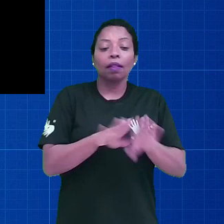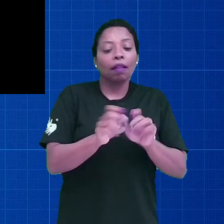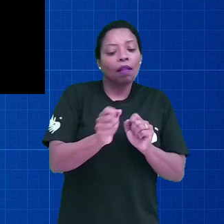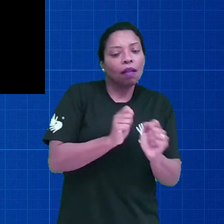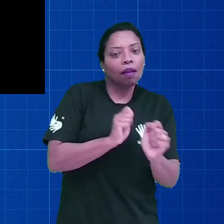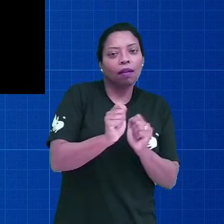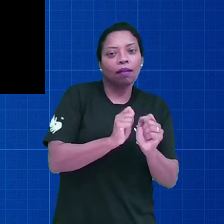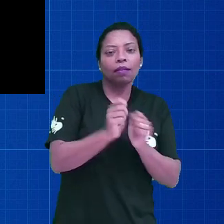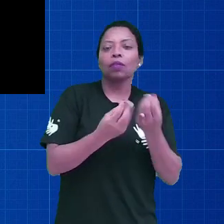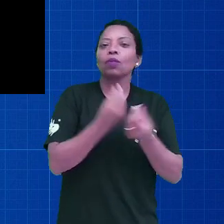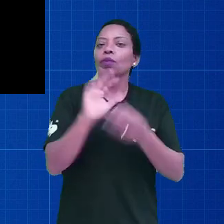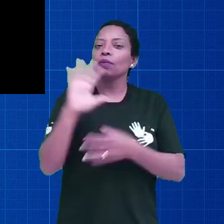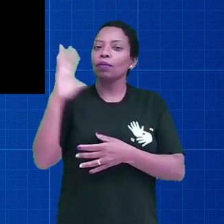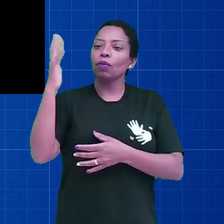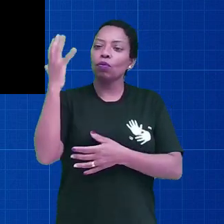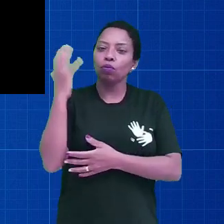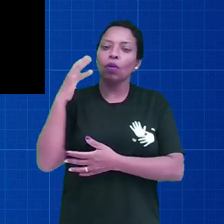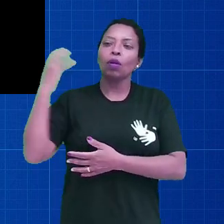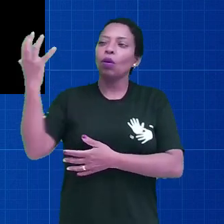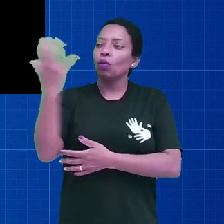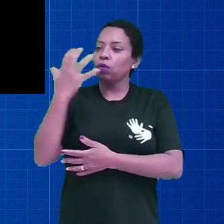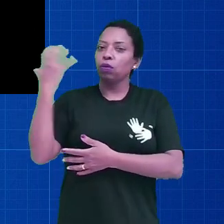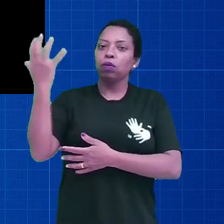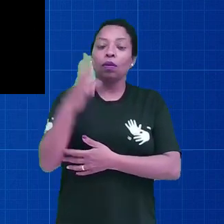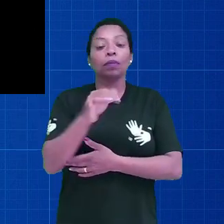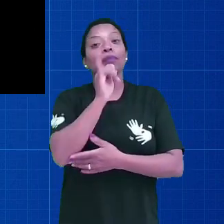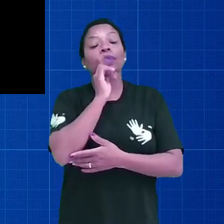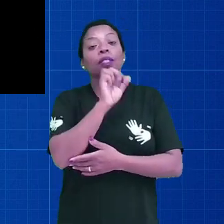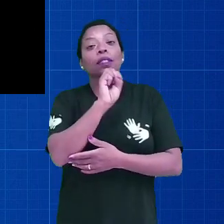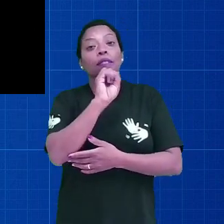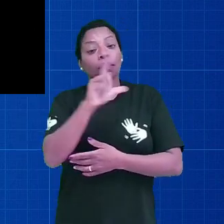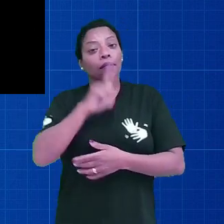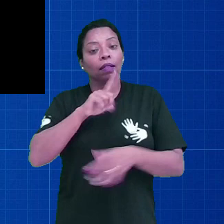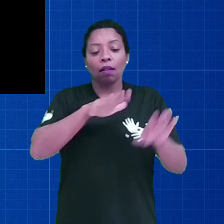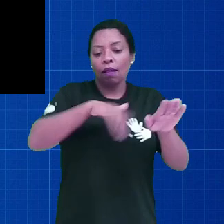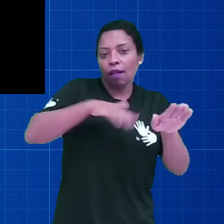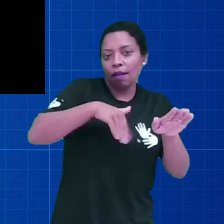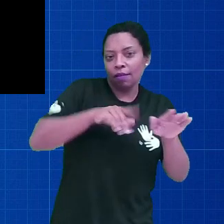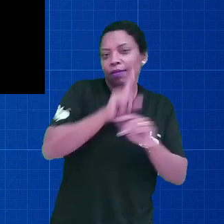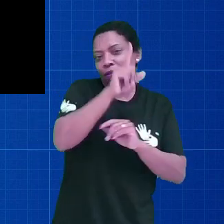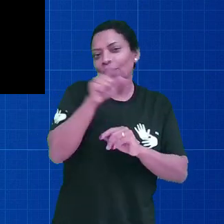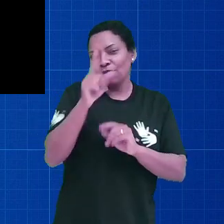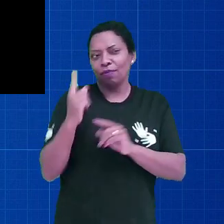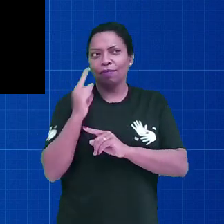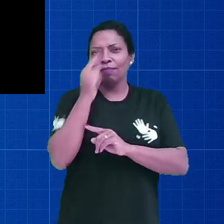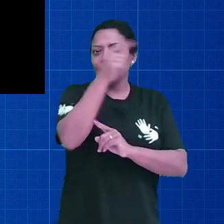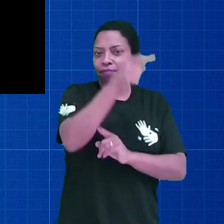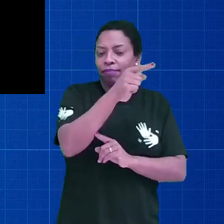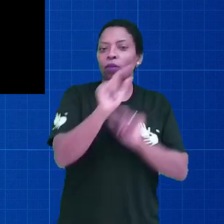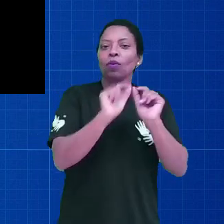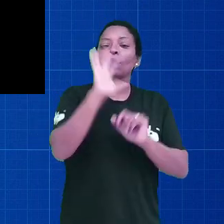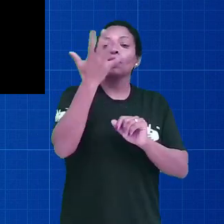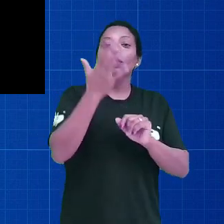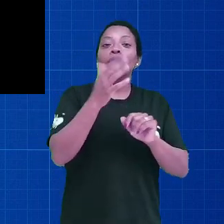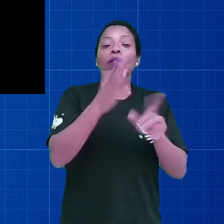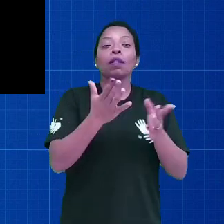o clima. É por isso que quando a gente está no litoral, em uma cidade no litoral, a temperatura mínima e a